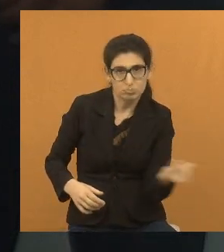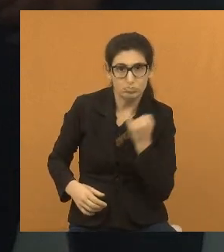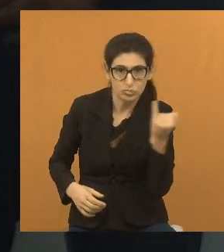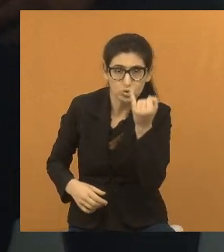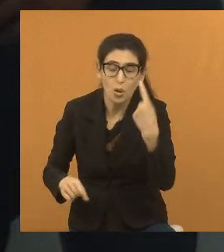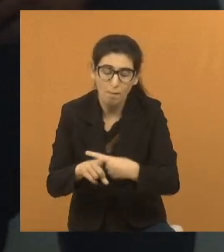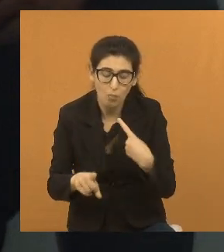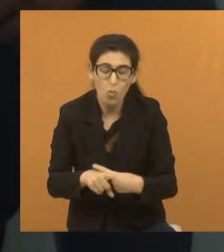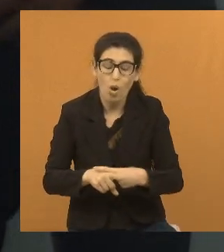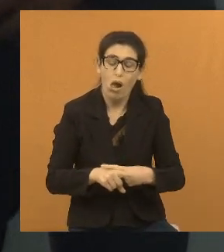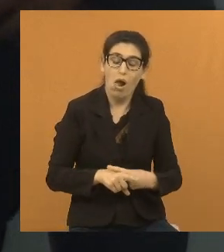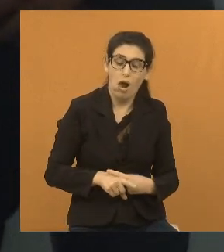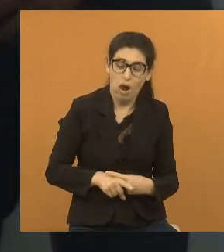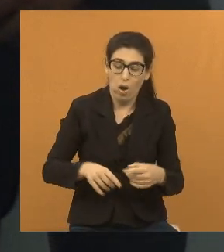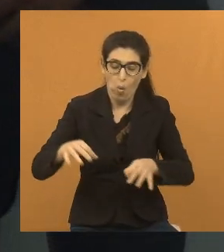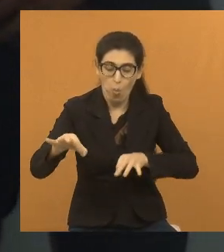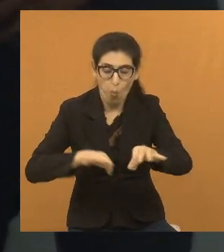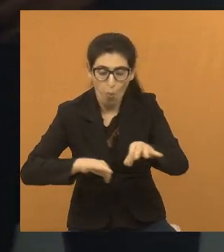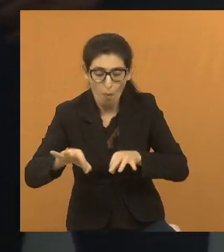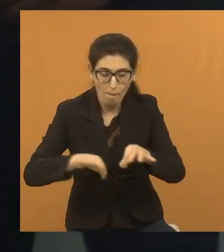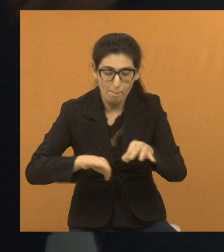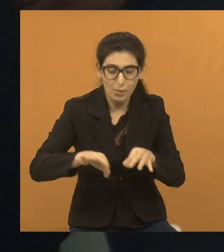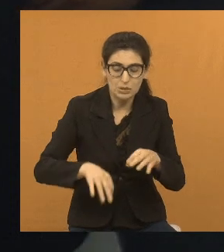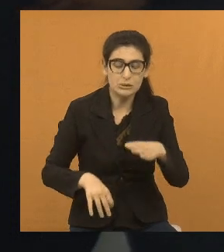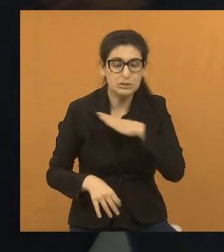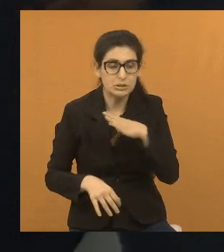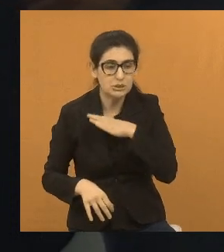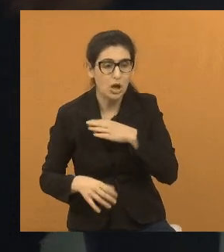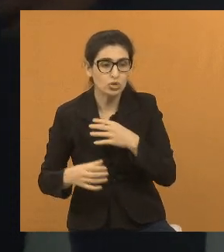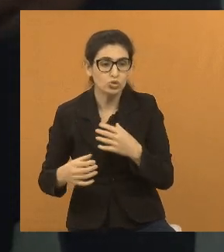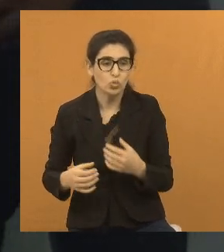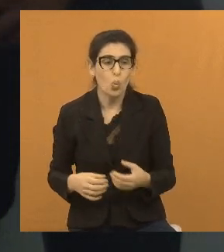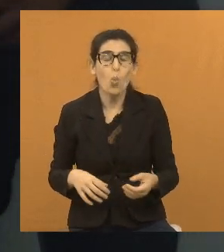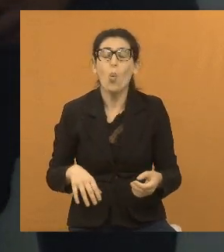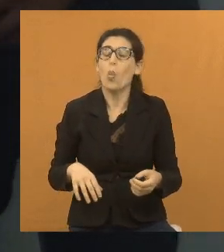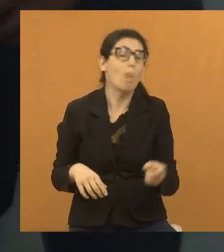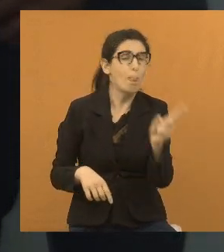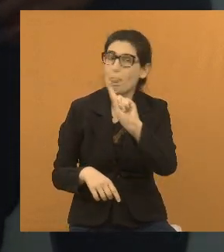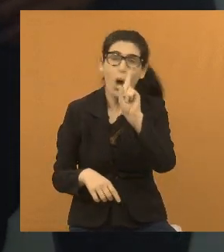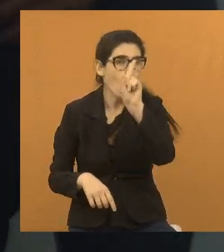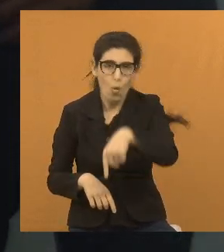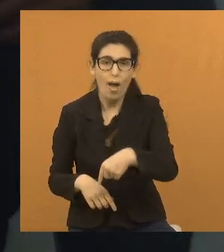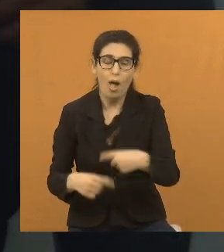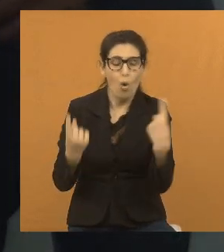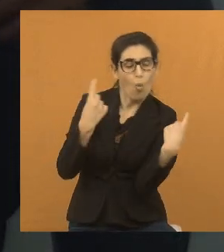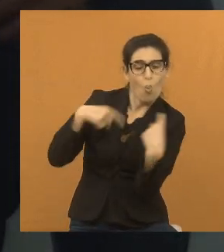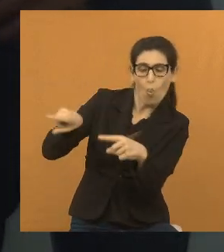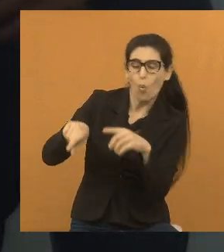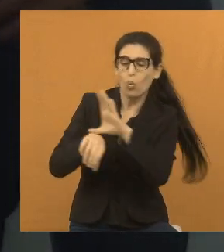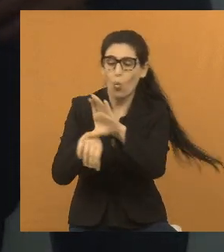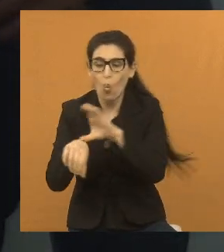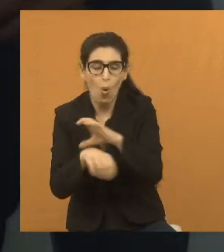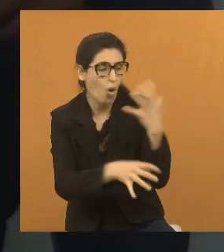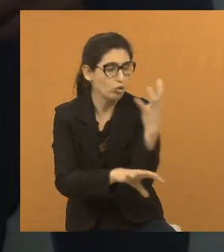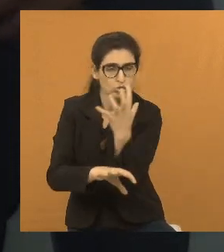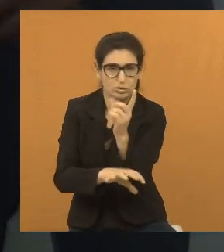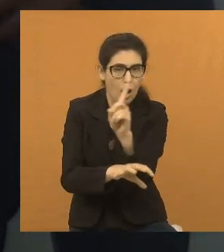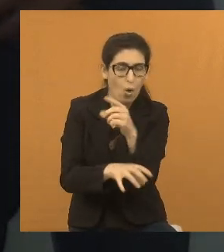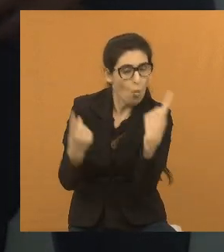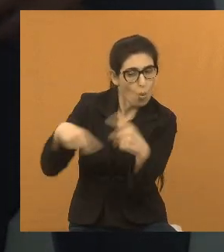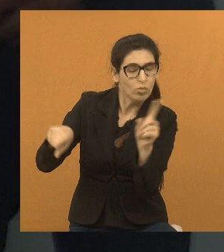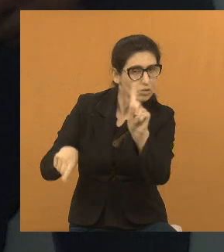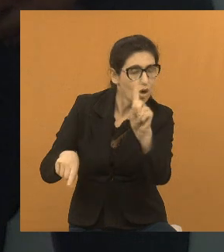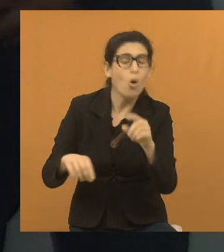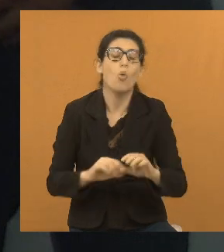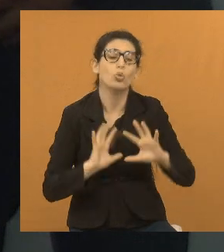plano diretor, em momento algum, ele é contra o Código Florestal. Em todos os momentos, em todas as propostas,